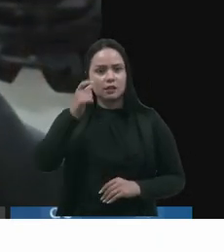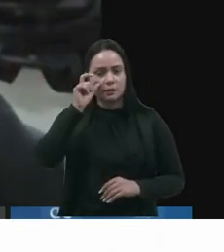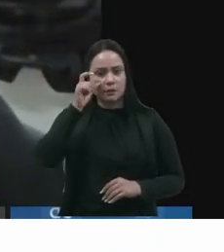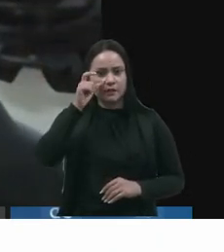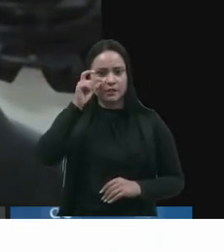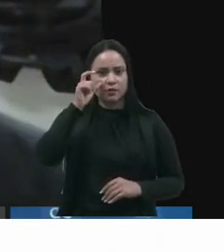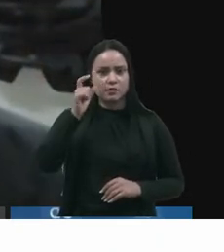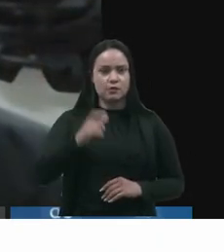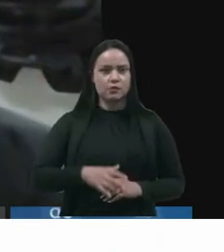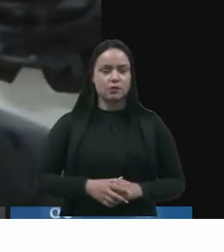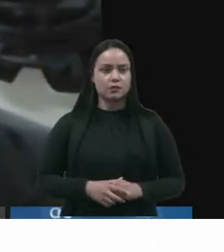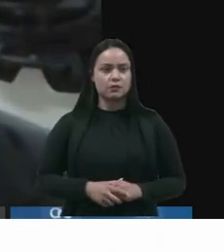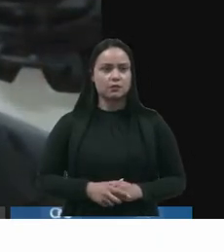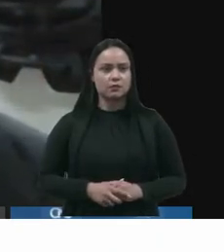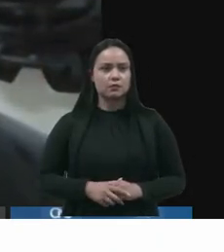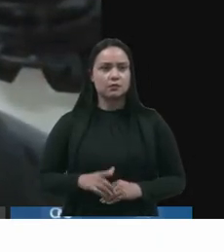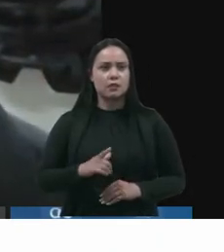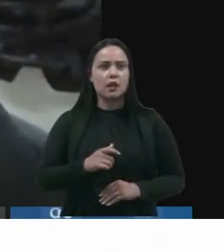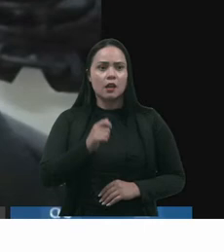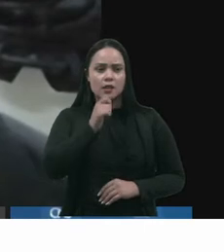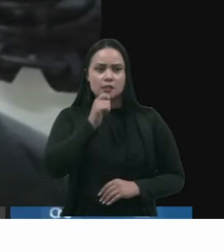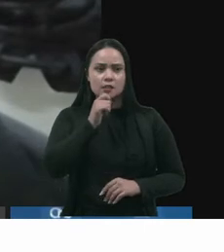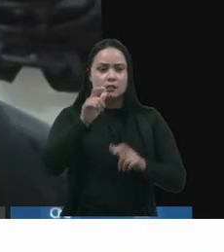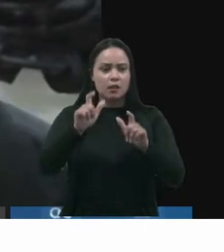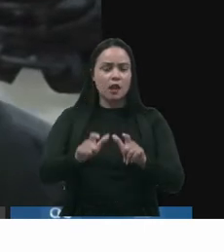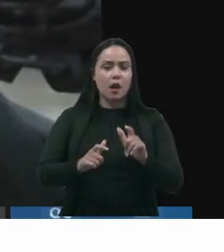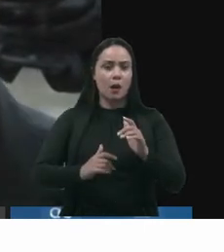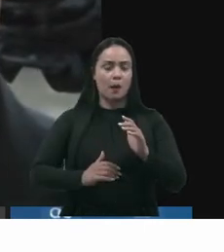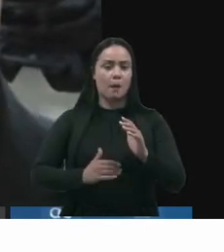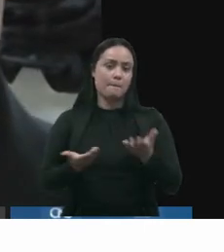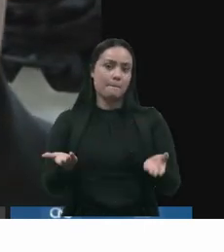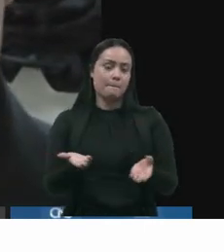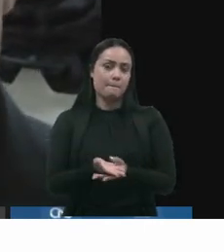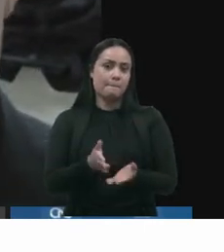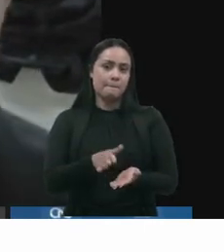interessados em dado processo em determinado processo criminal.